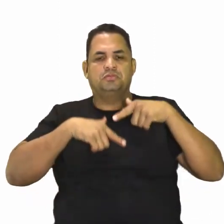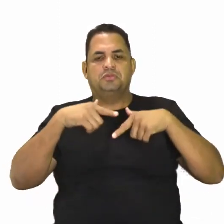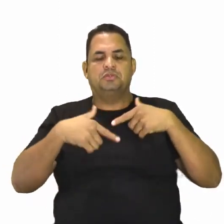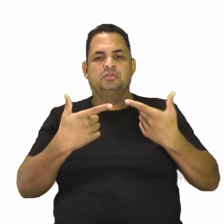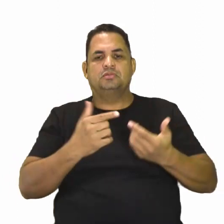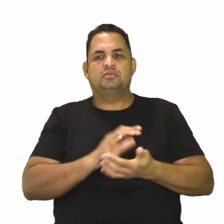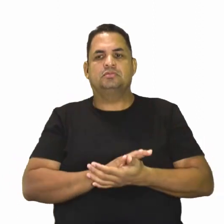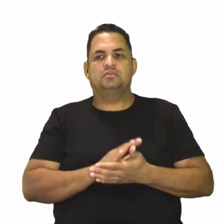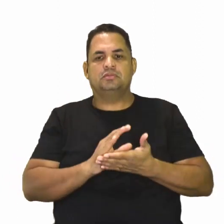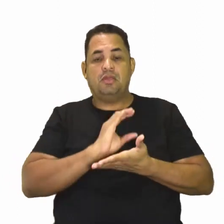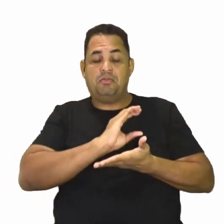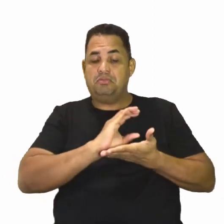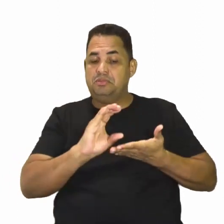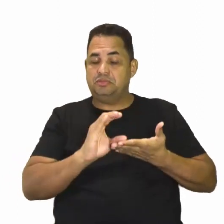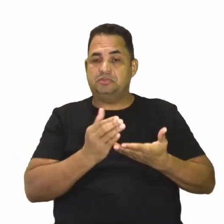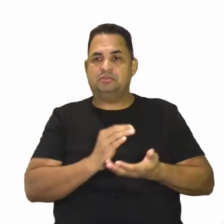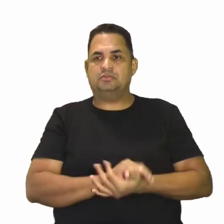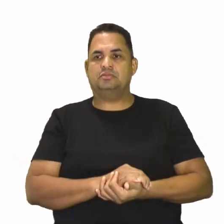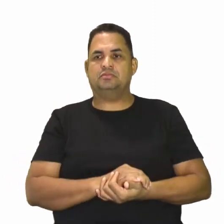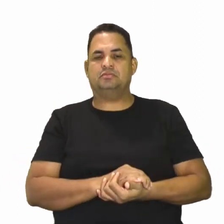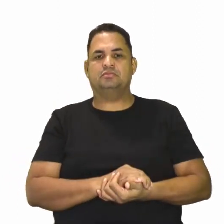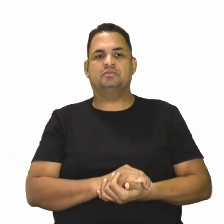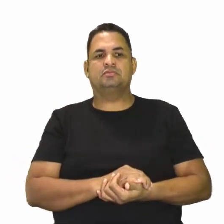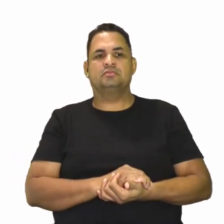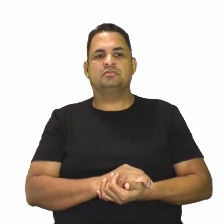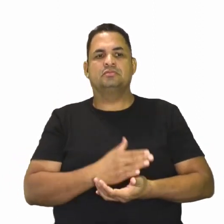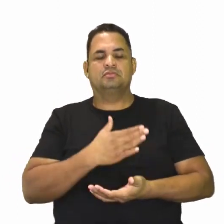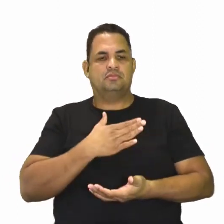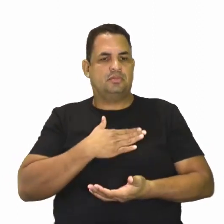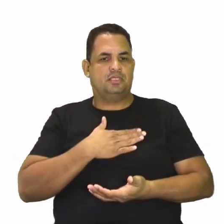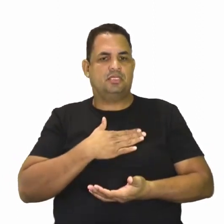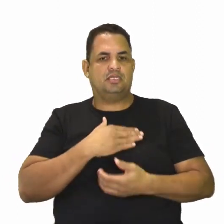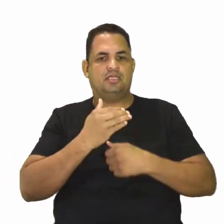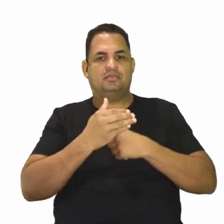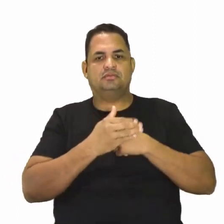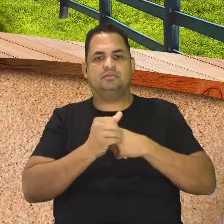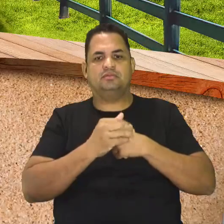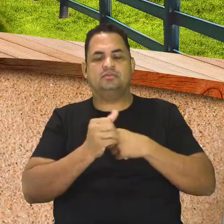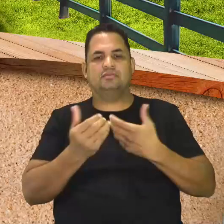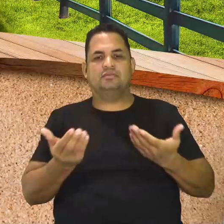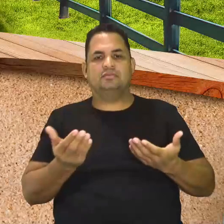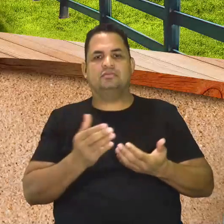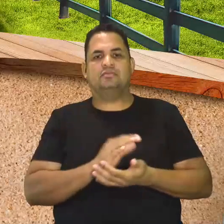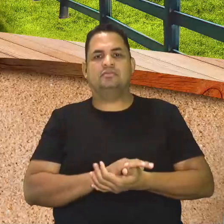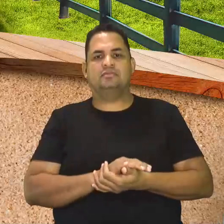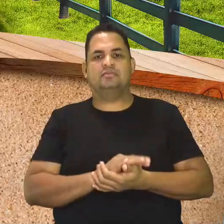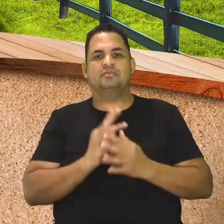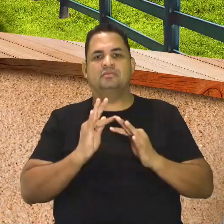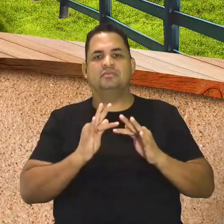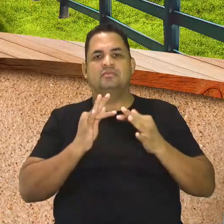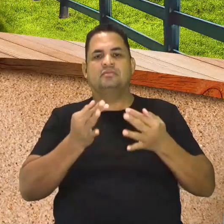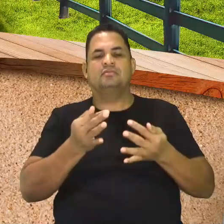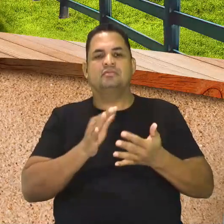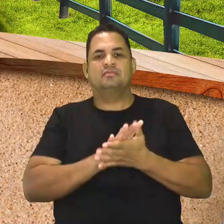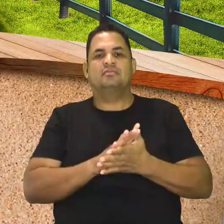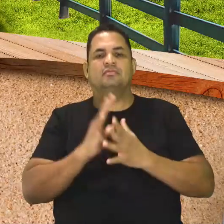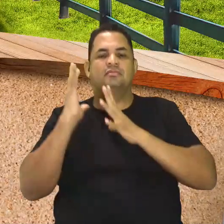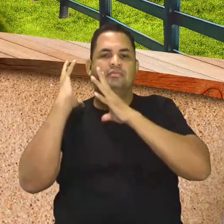É um investimento. Meus queridos, Agbutil, com isso a gente finalizou